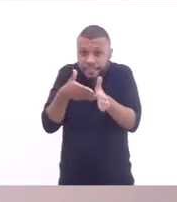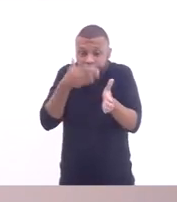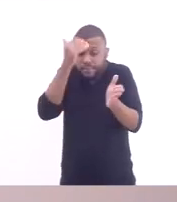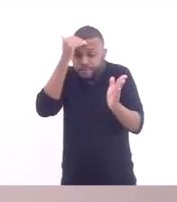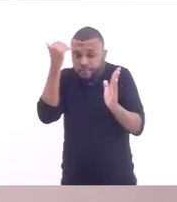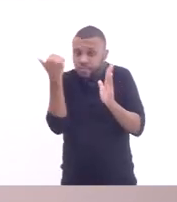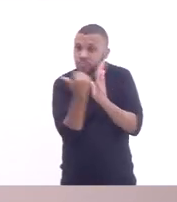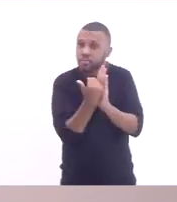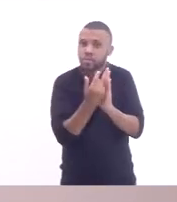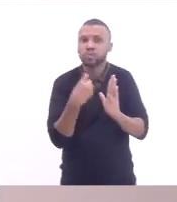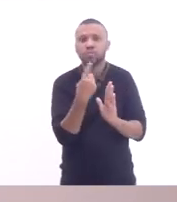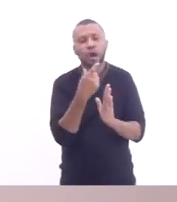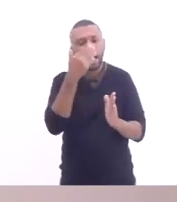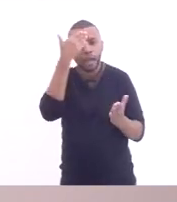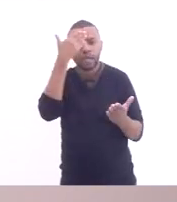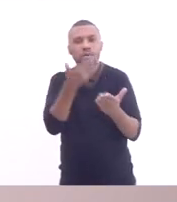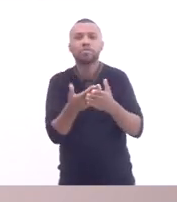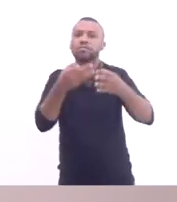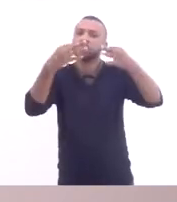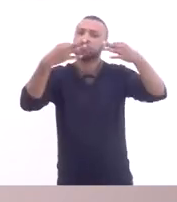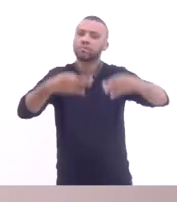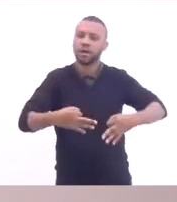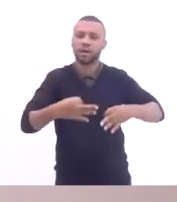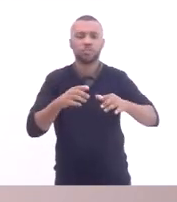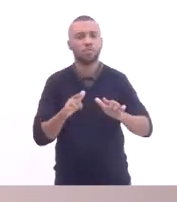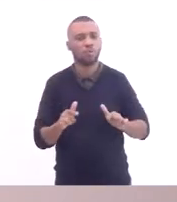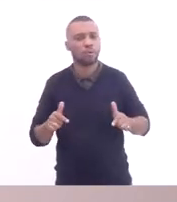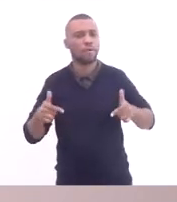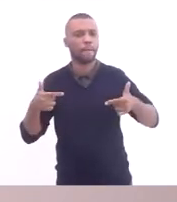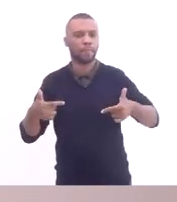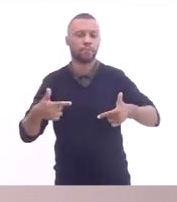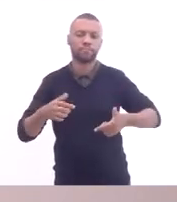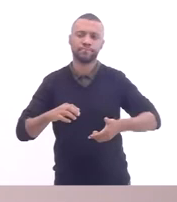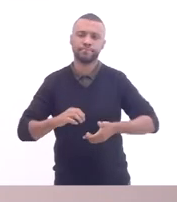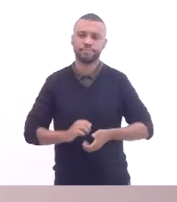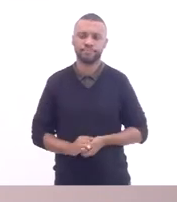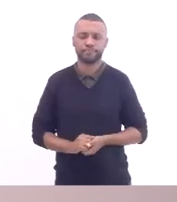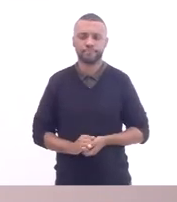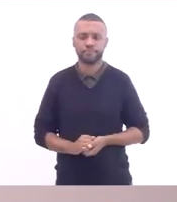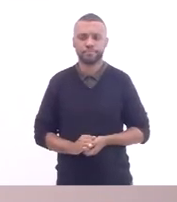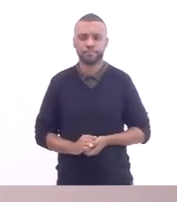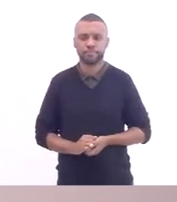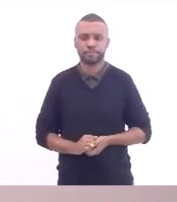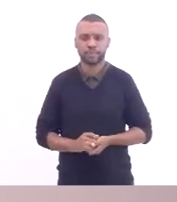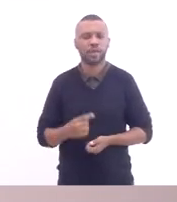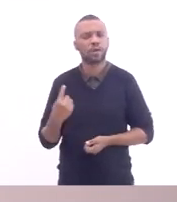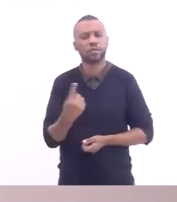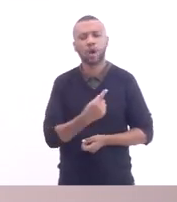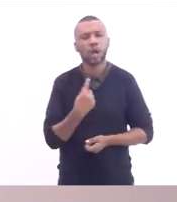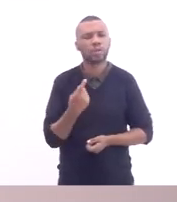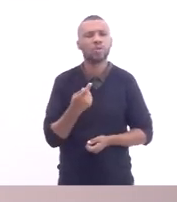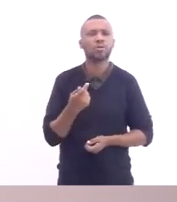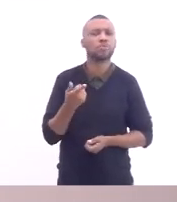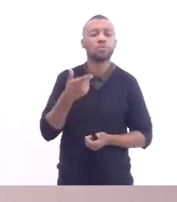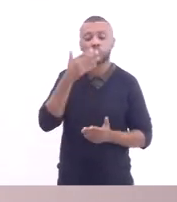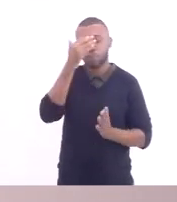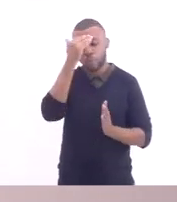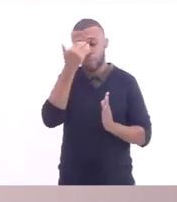acreditávamos que era o mais certo fazer. Não fizemos a